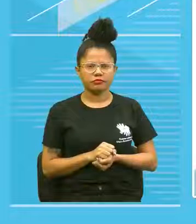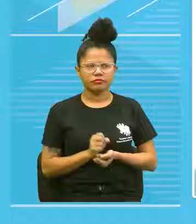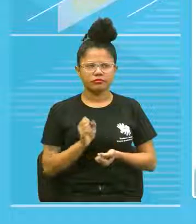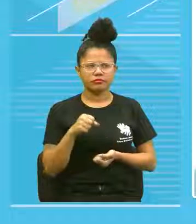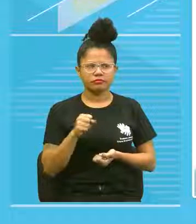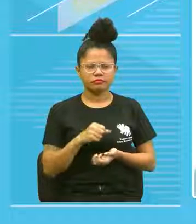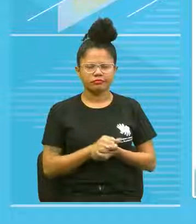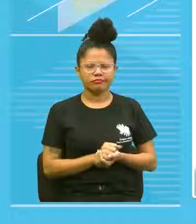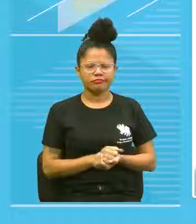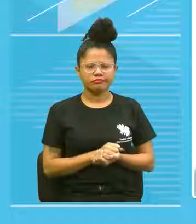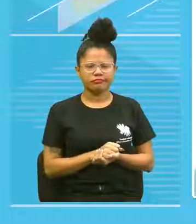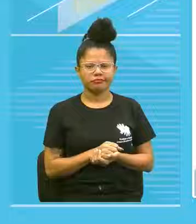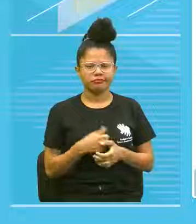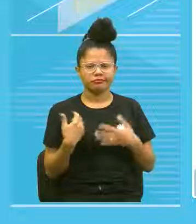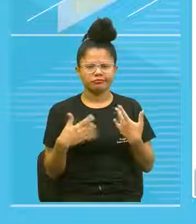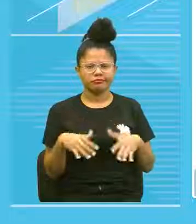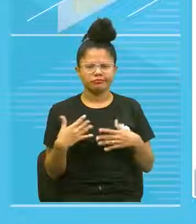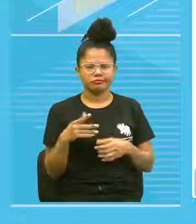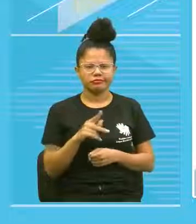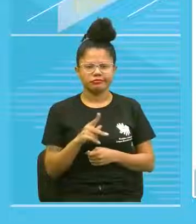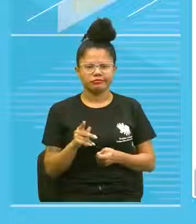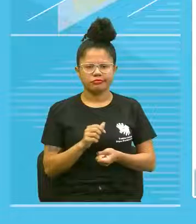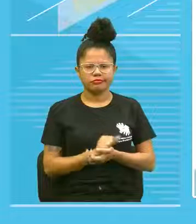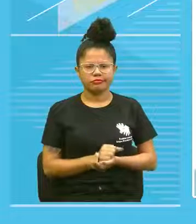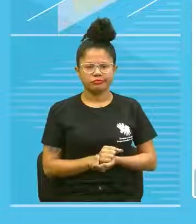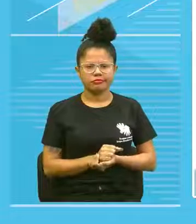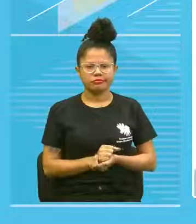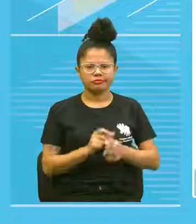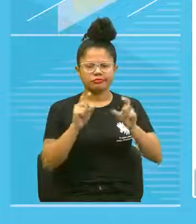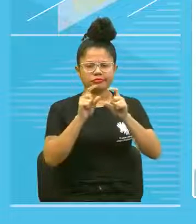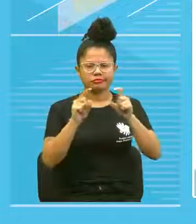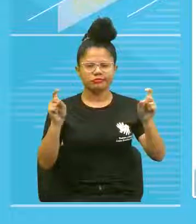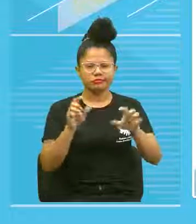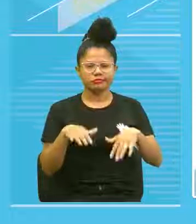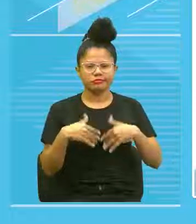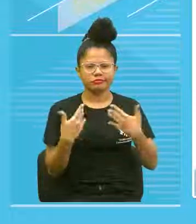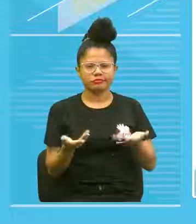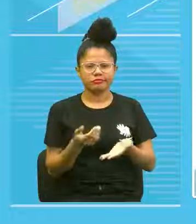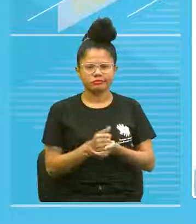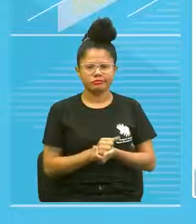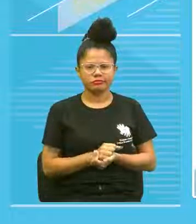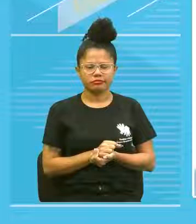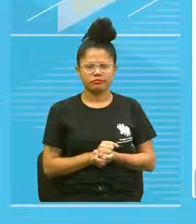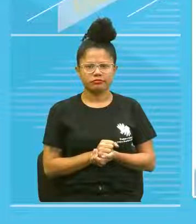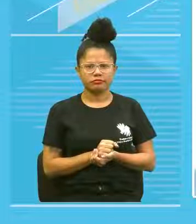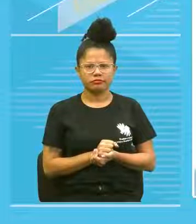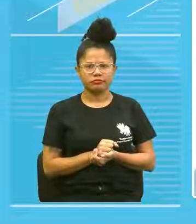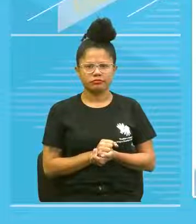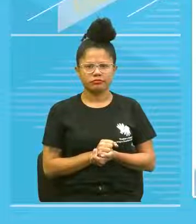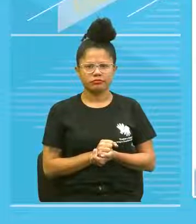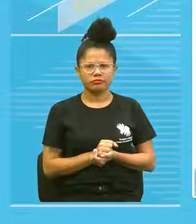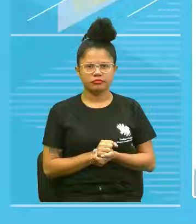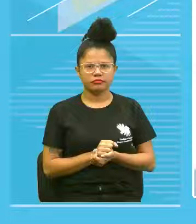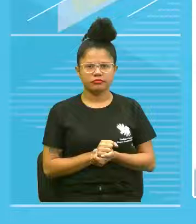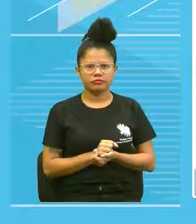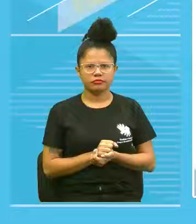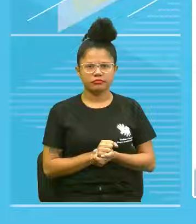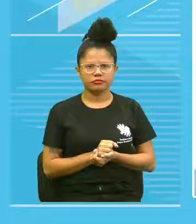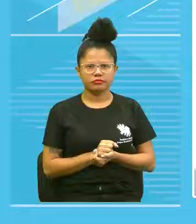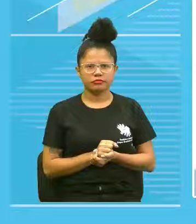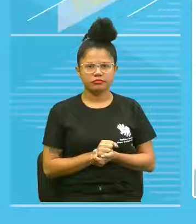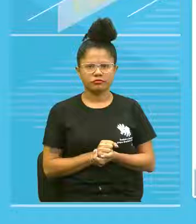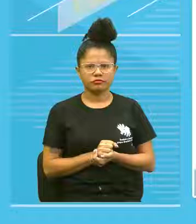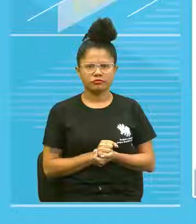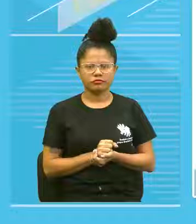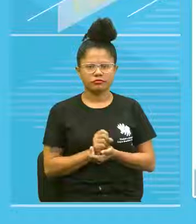Crush E a Flávia é e basta querer